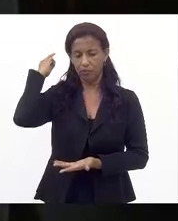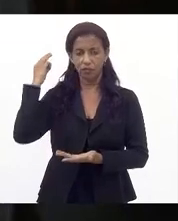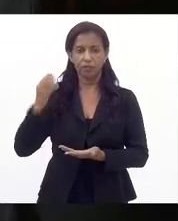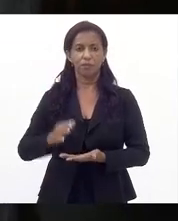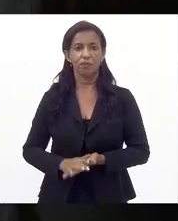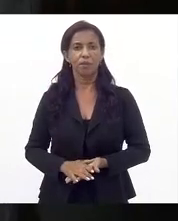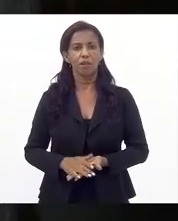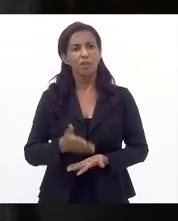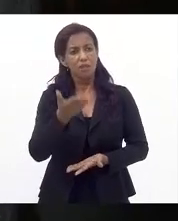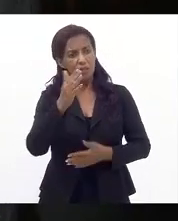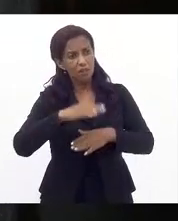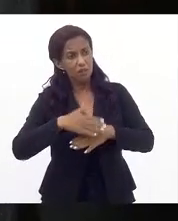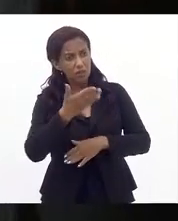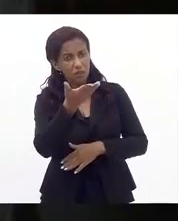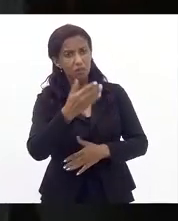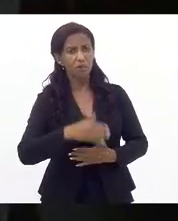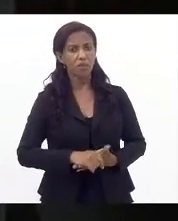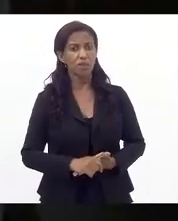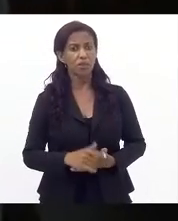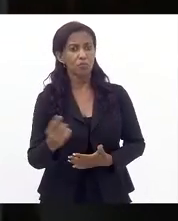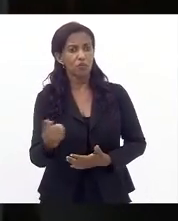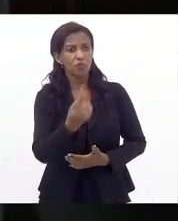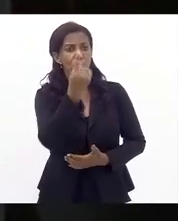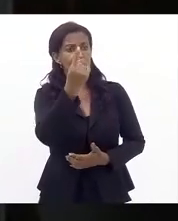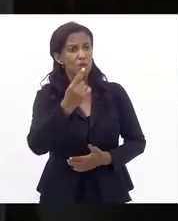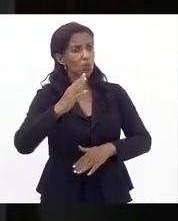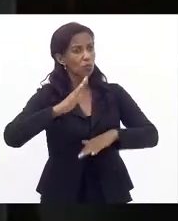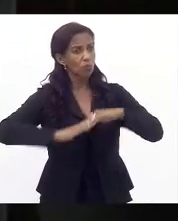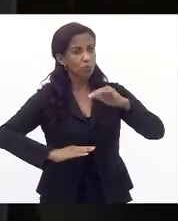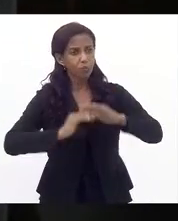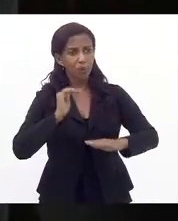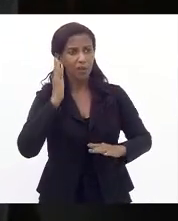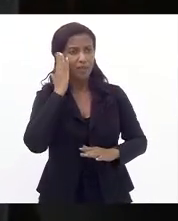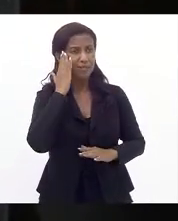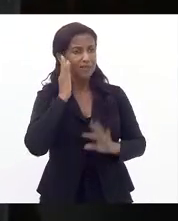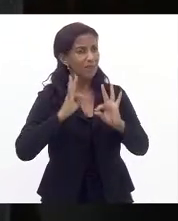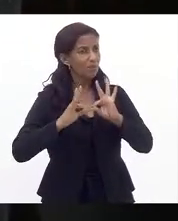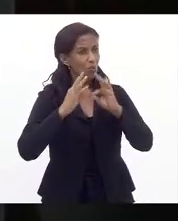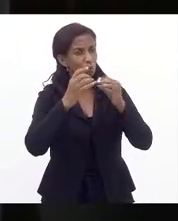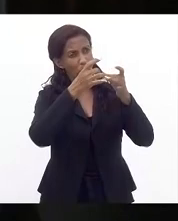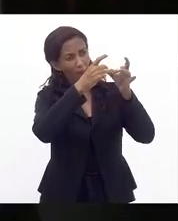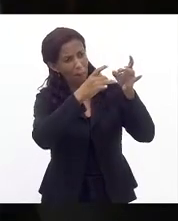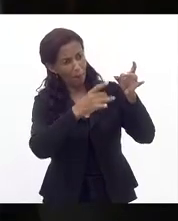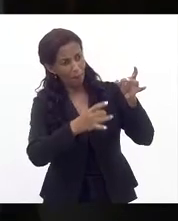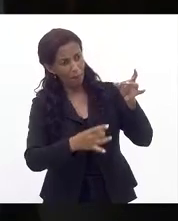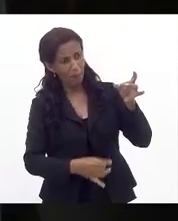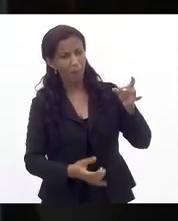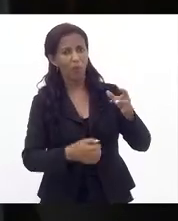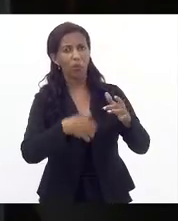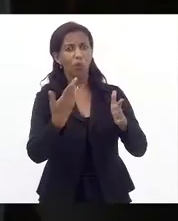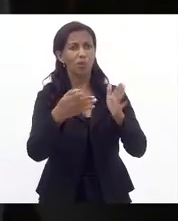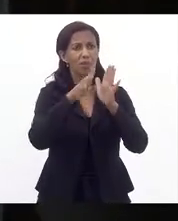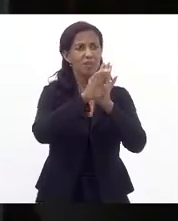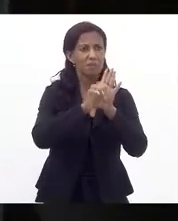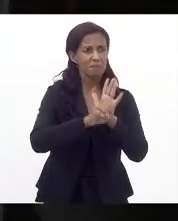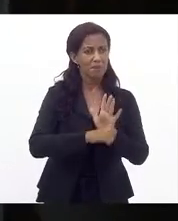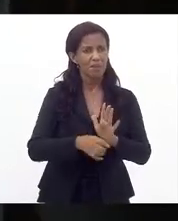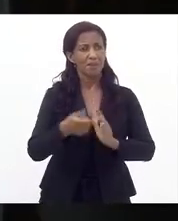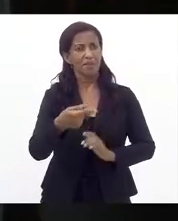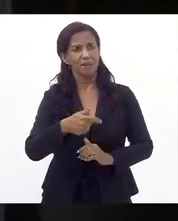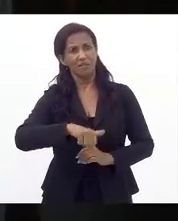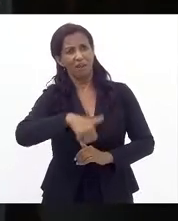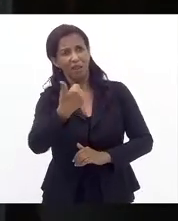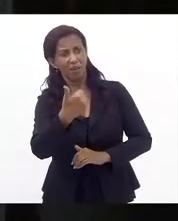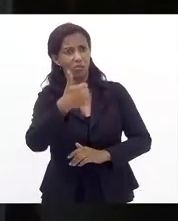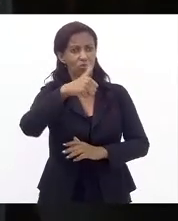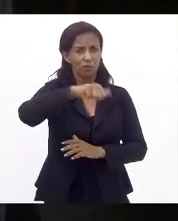seria você mesmo você é o único especialista que sabe tudo é com essa ao teatro de quanto às emendas constitucionais que tá